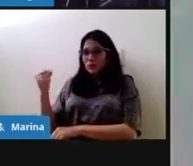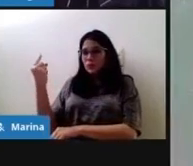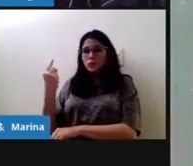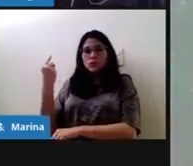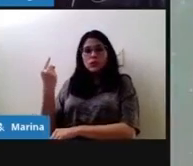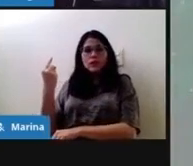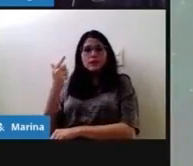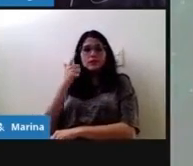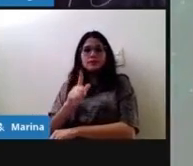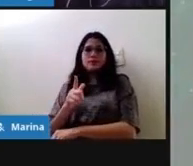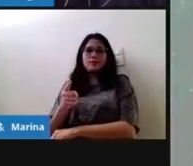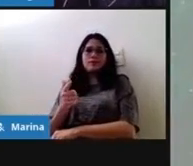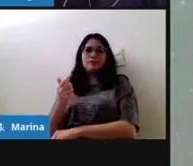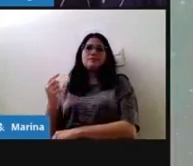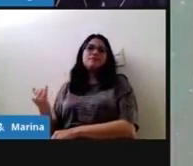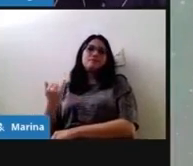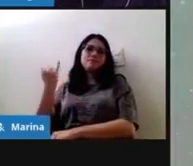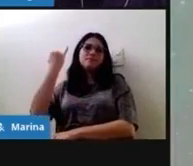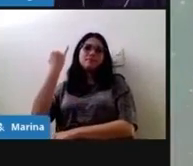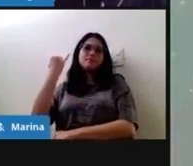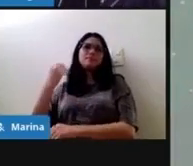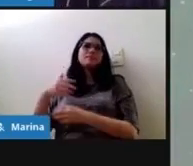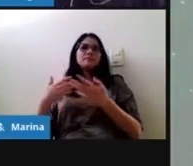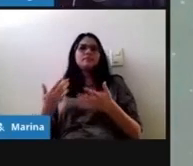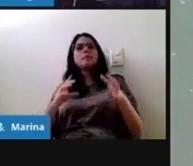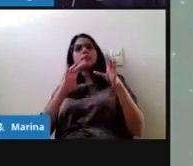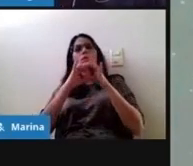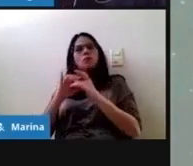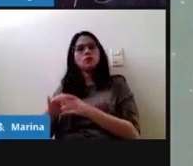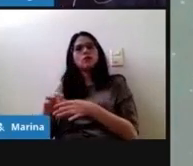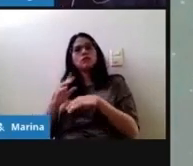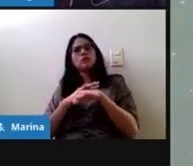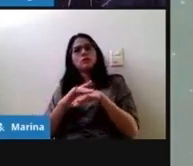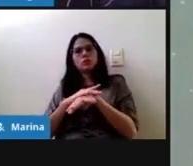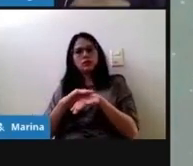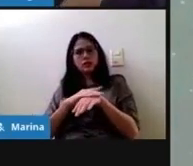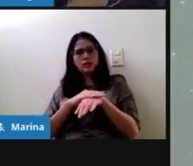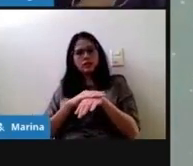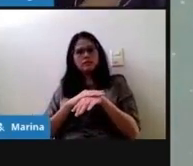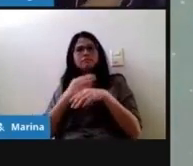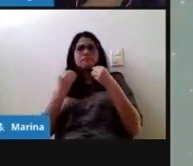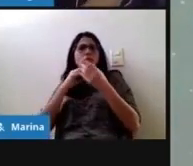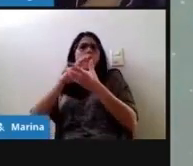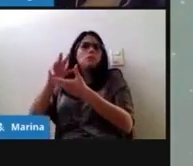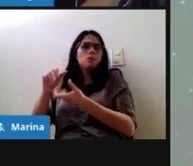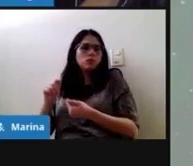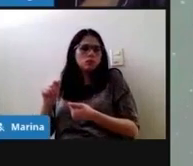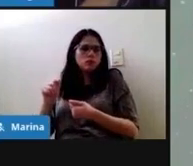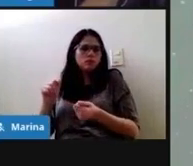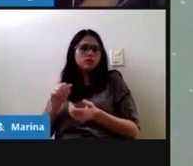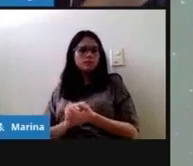está atendendo. Bom, o contexto das doenças crônicas no mundo é o seguinte, que são